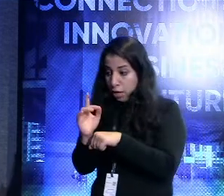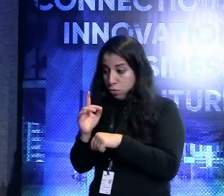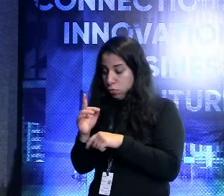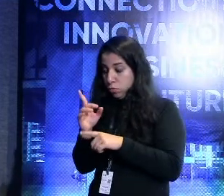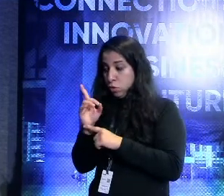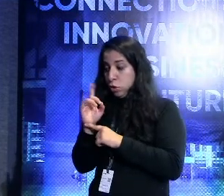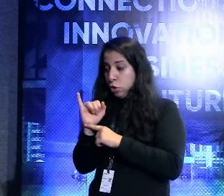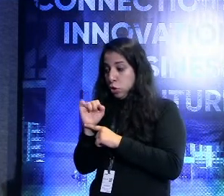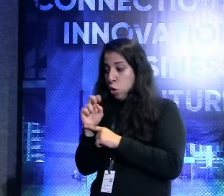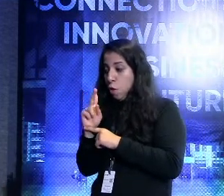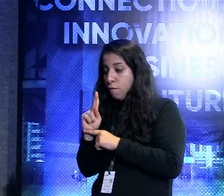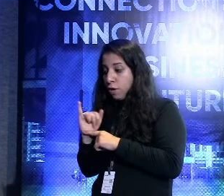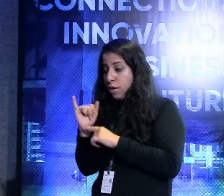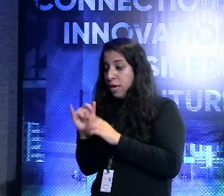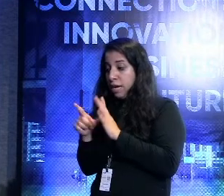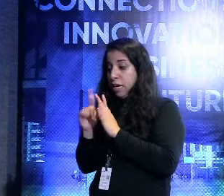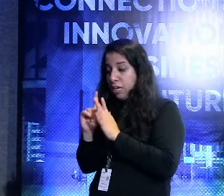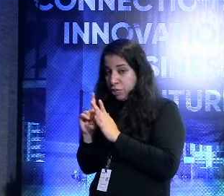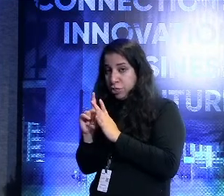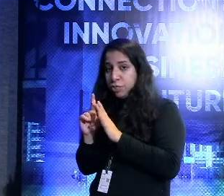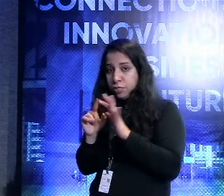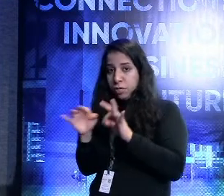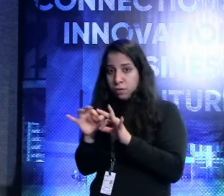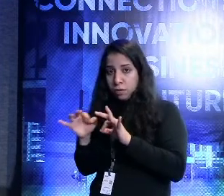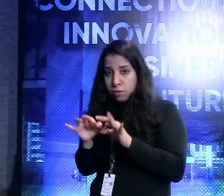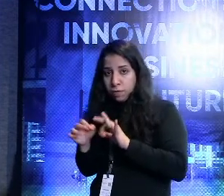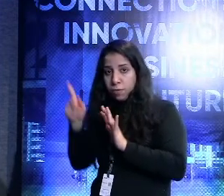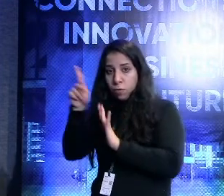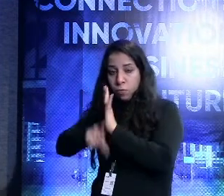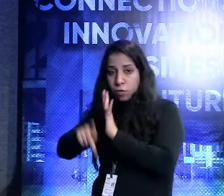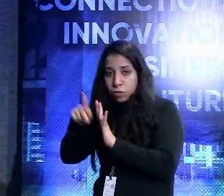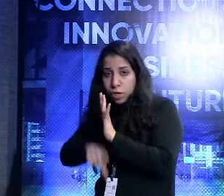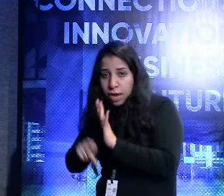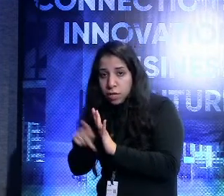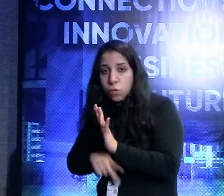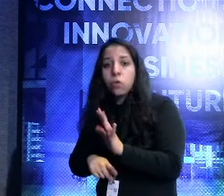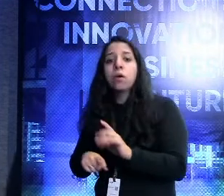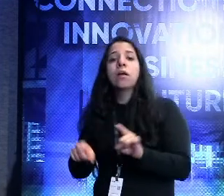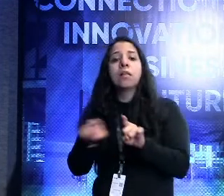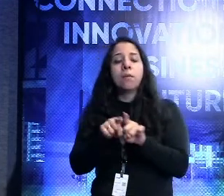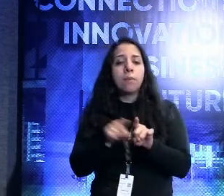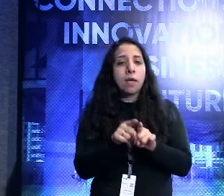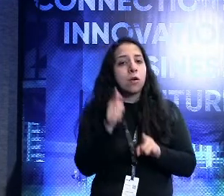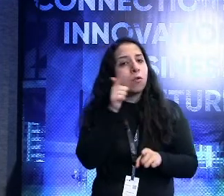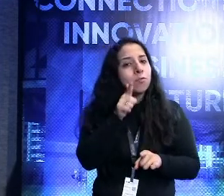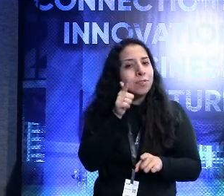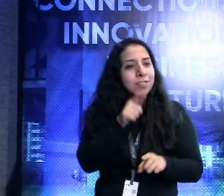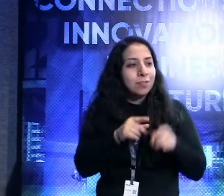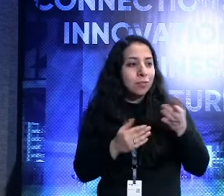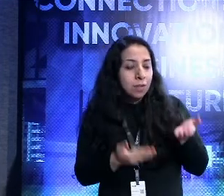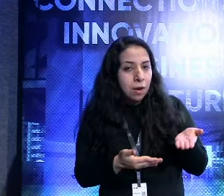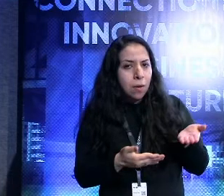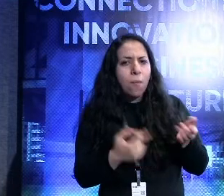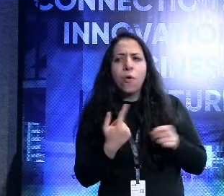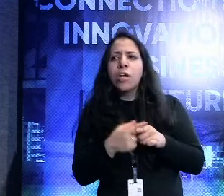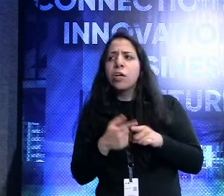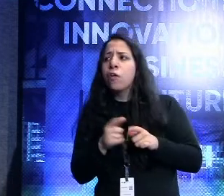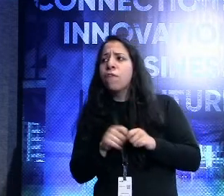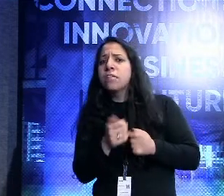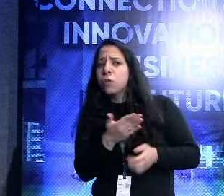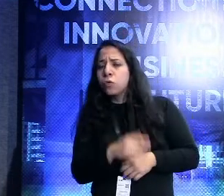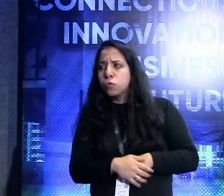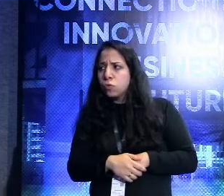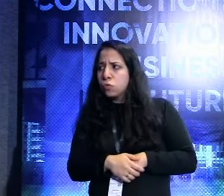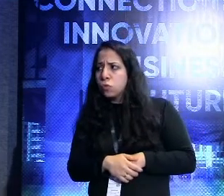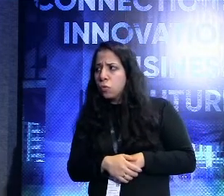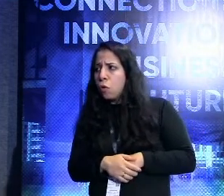com o Discover bem definido pela equipe do projeto que foi definida, e eu consigo definir o escopo. Por que eu estou fazendo isso? onde eu